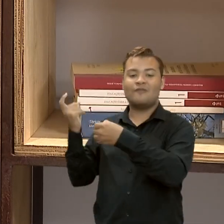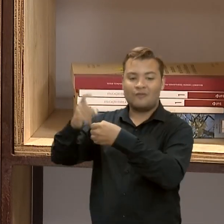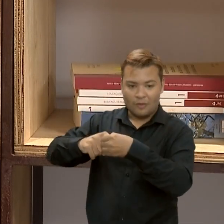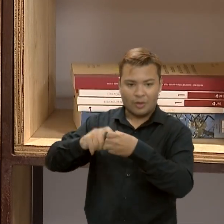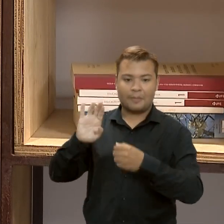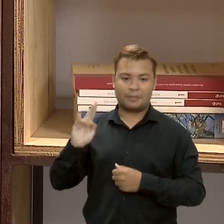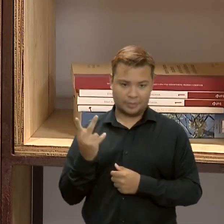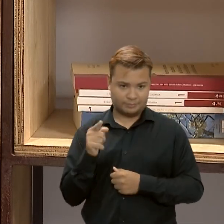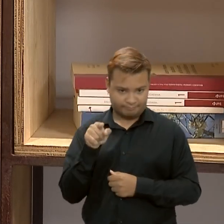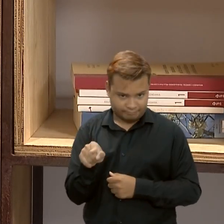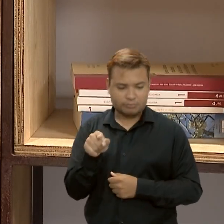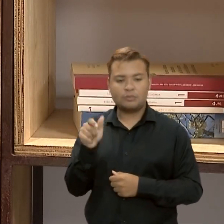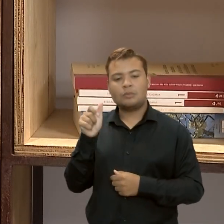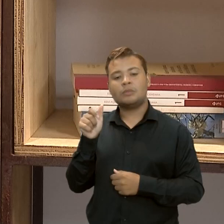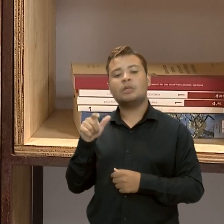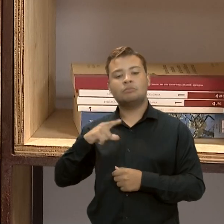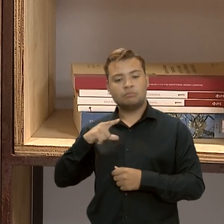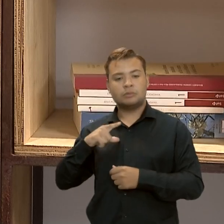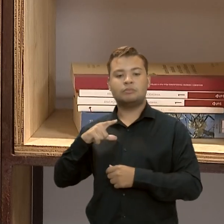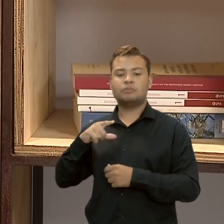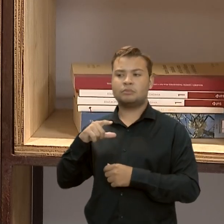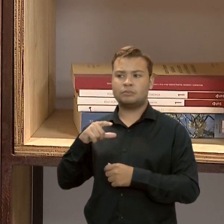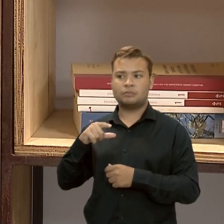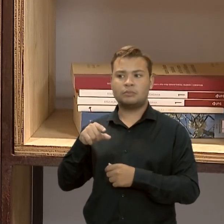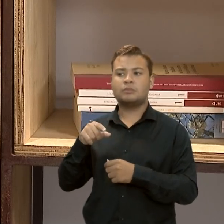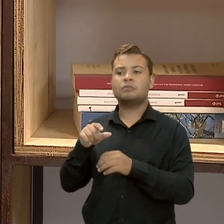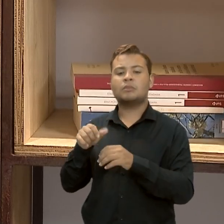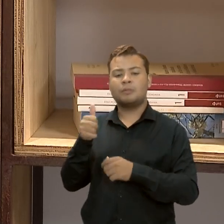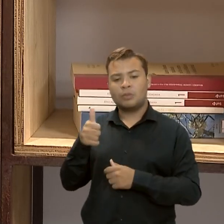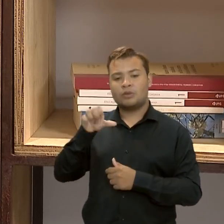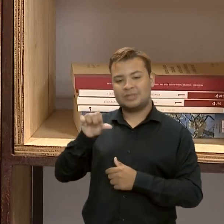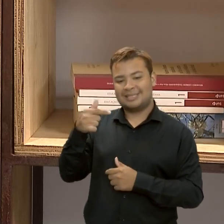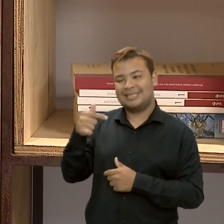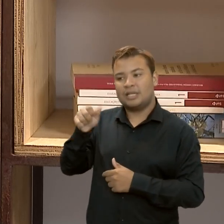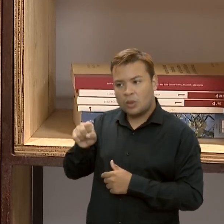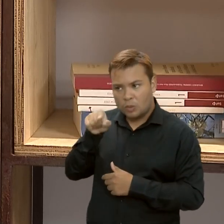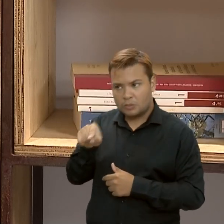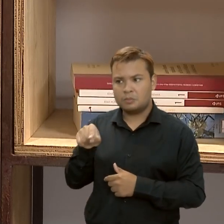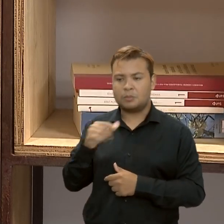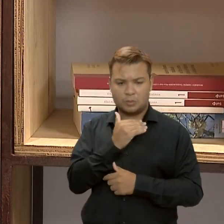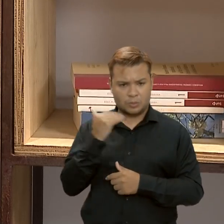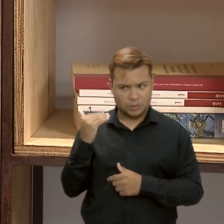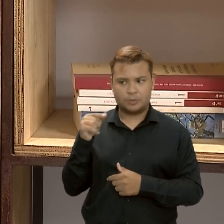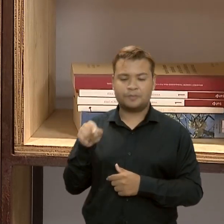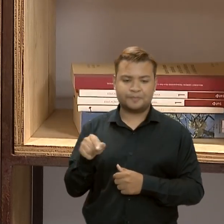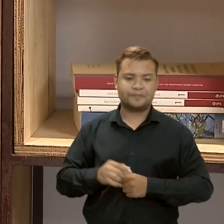onde a Leodegária repousa seu voo em 1978, aos 89 anos de idade,